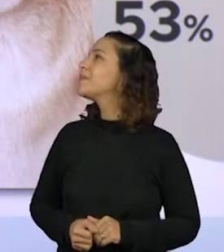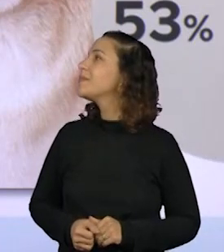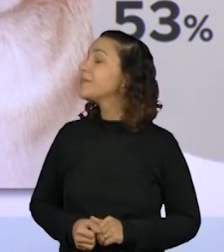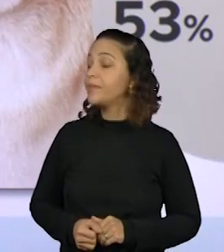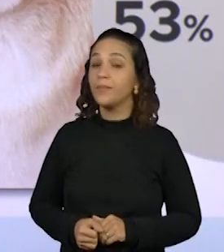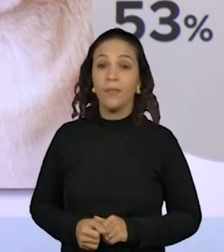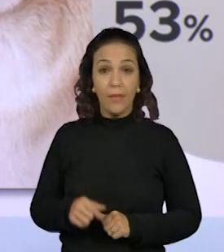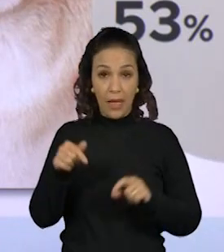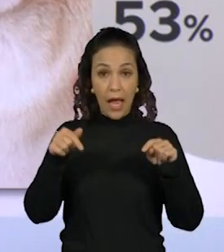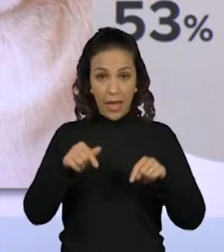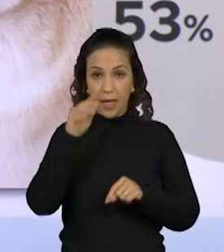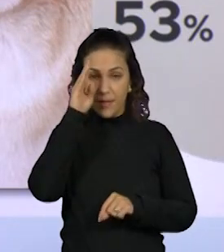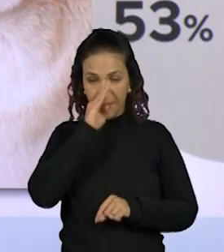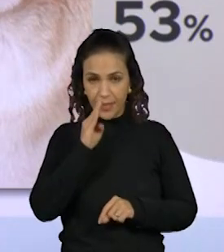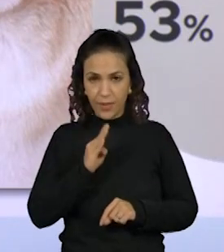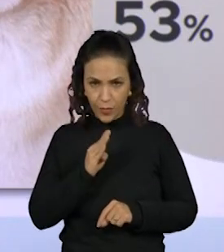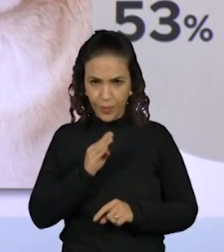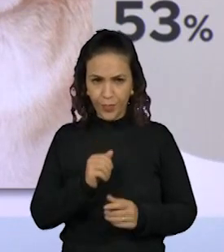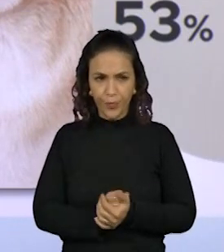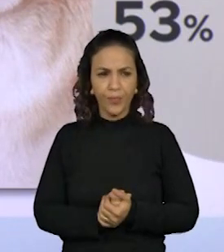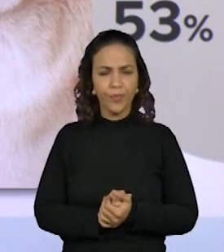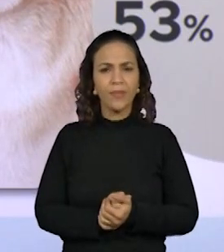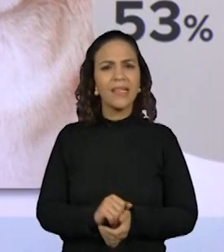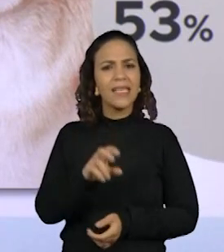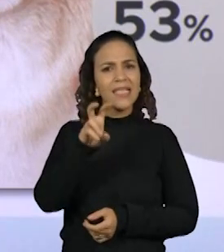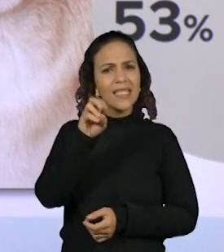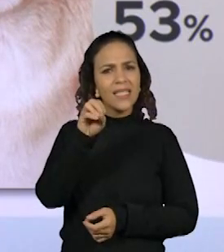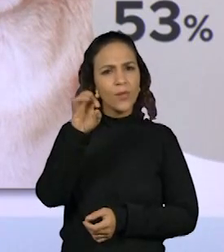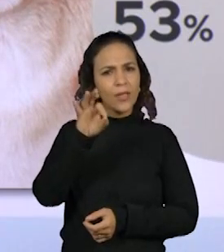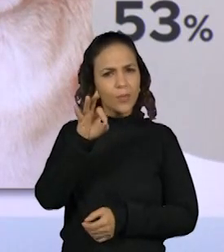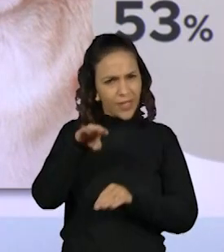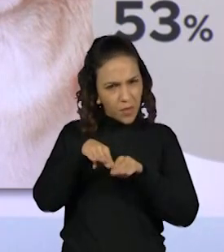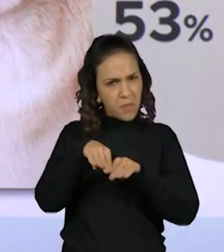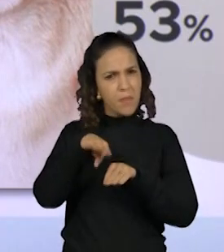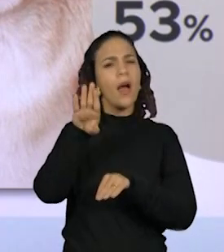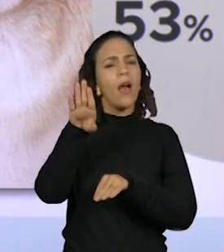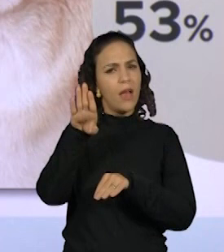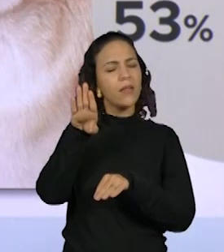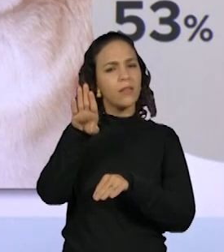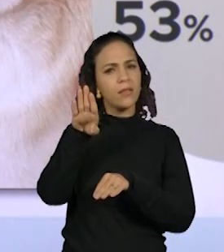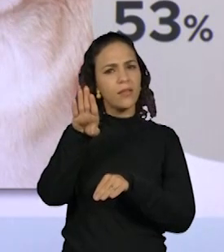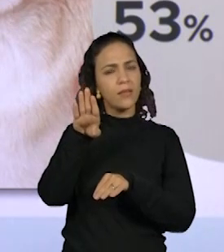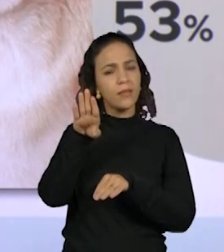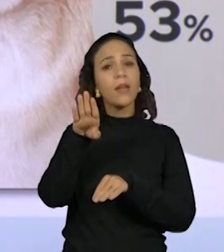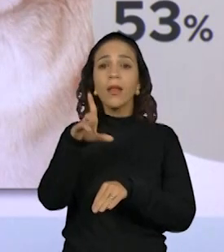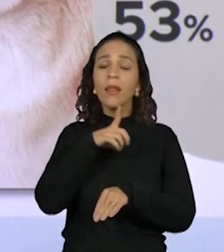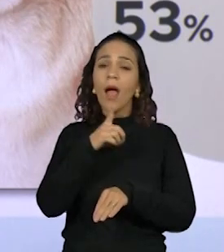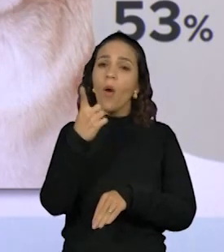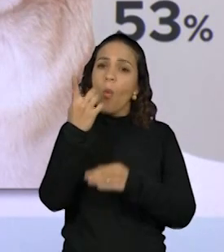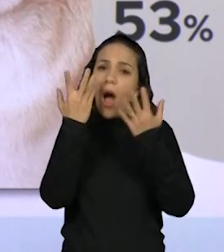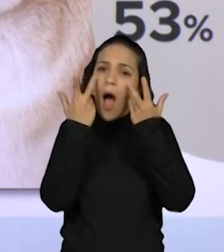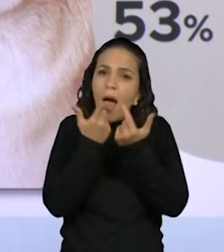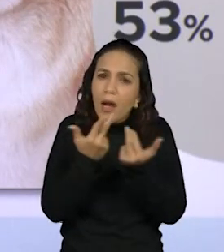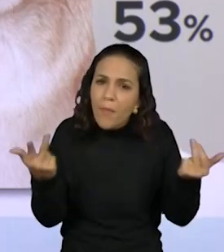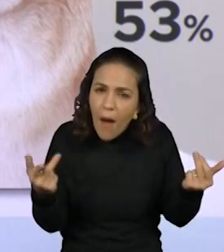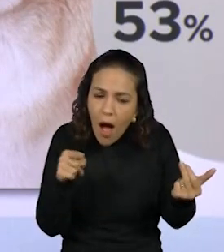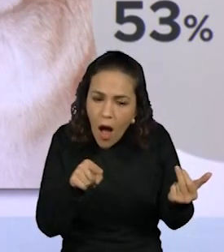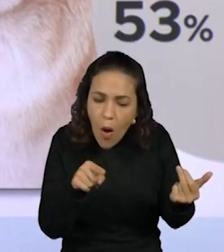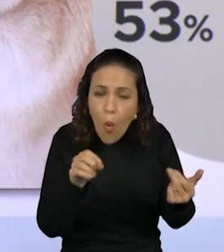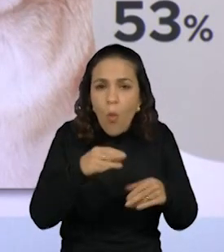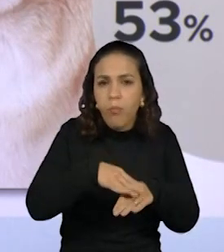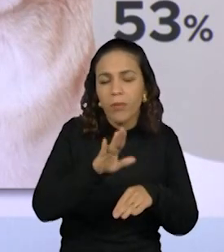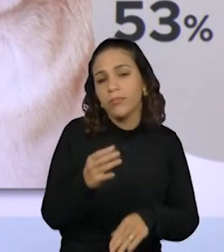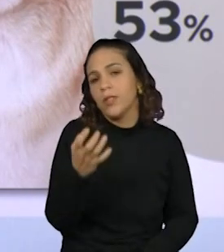No Brasil, mais da metade das residências tem ao menos um bicho de estimação,